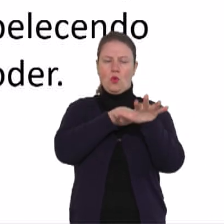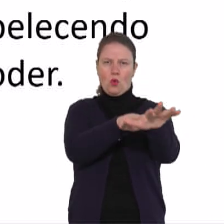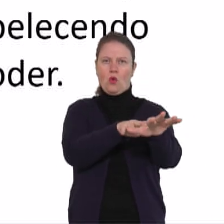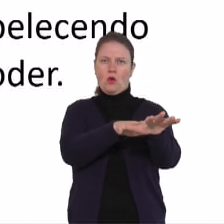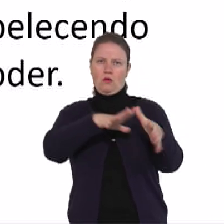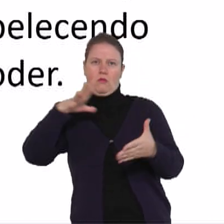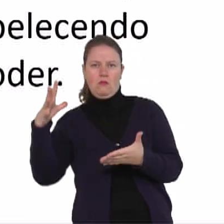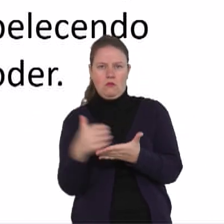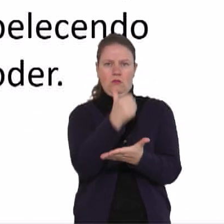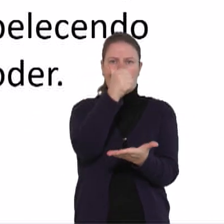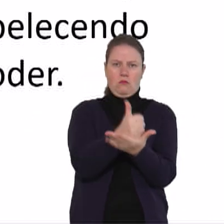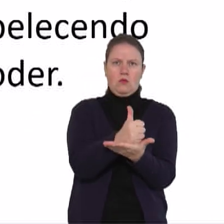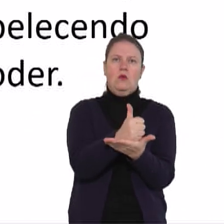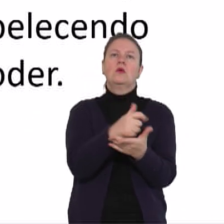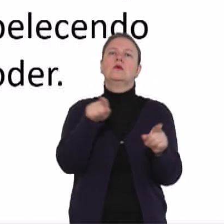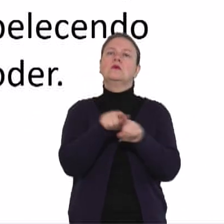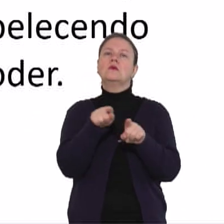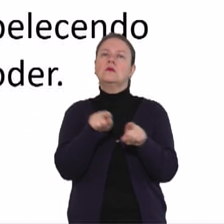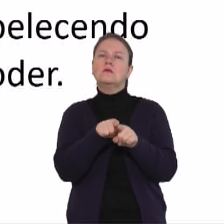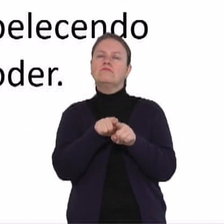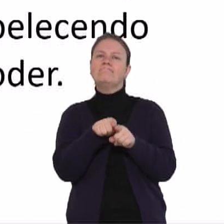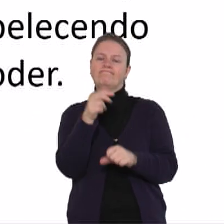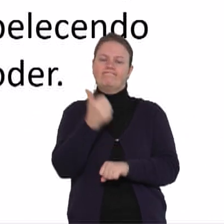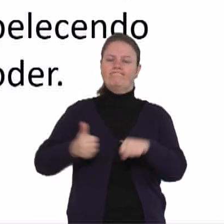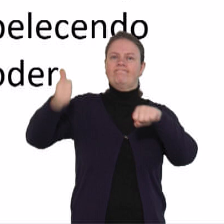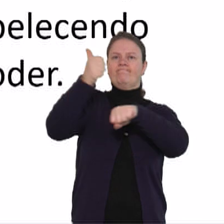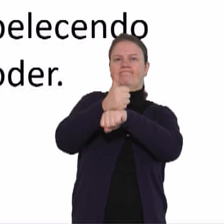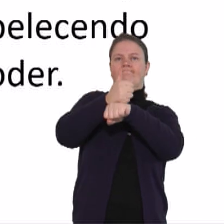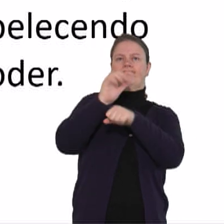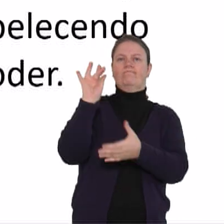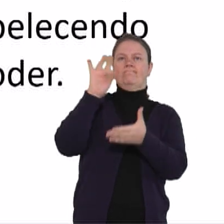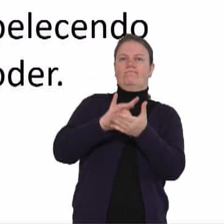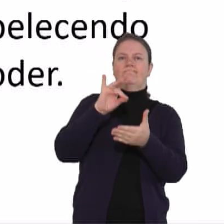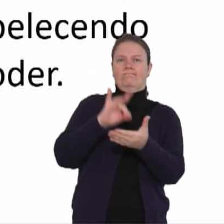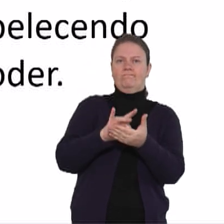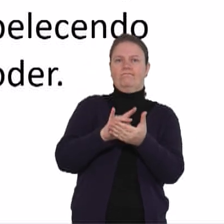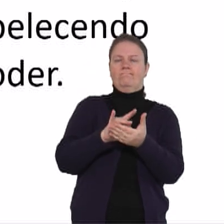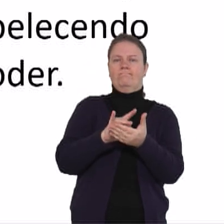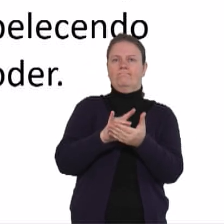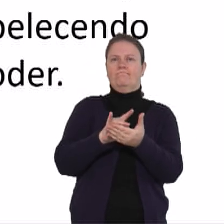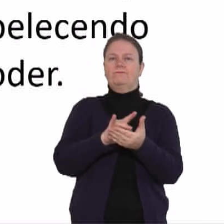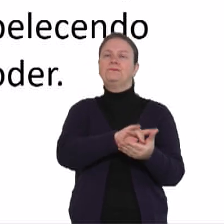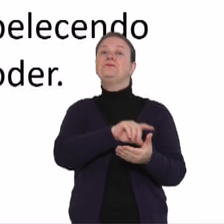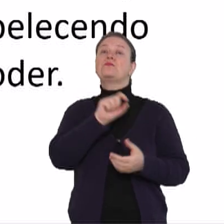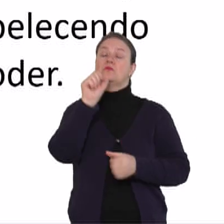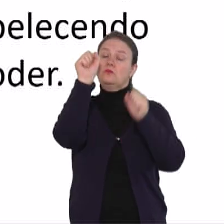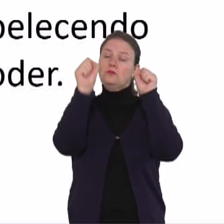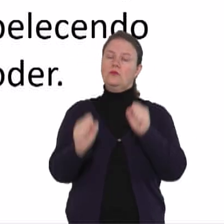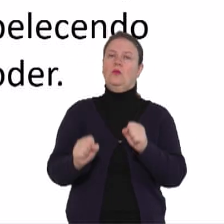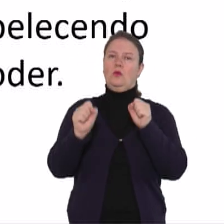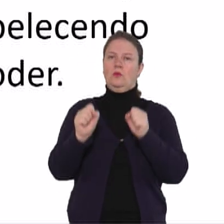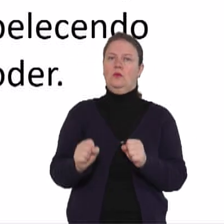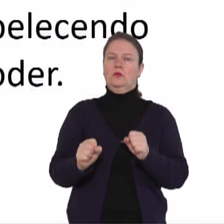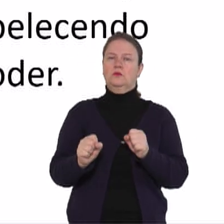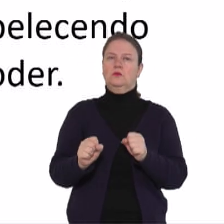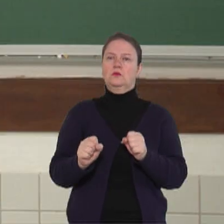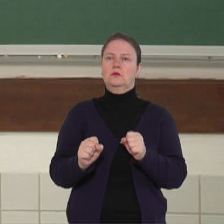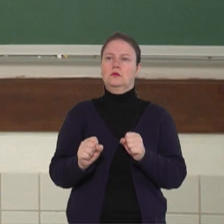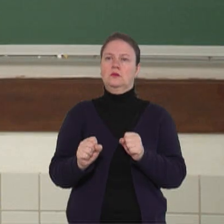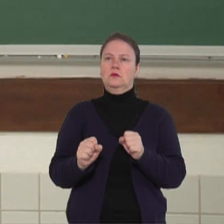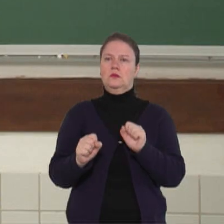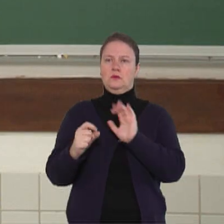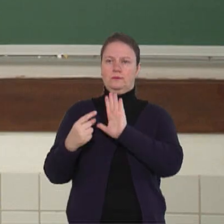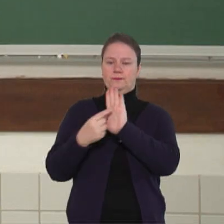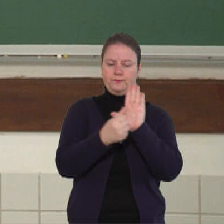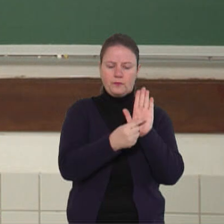18 Brumário, restabelecendo sua liderança e firmando de vez a burguesia no poder. Então isso aí marca, né, o que eles chamam de processo